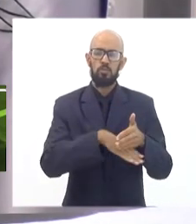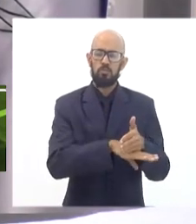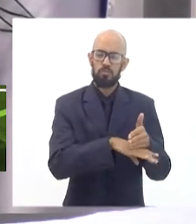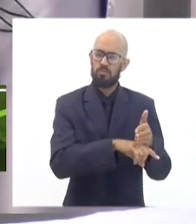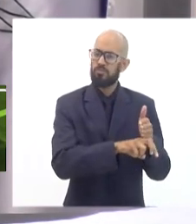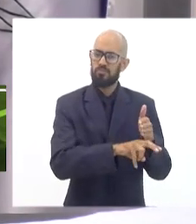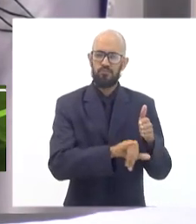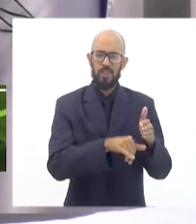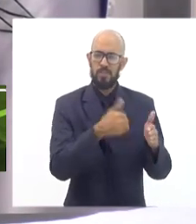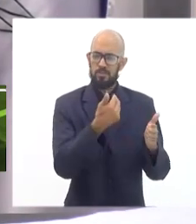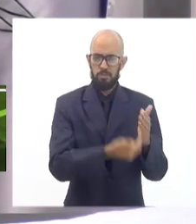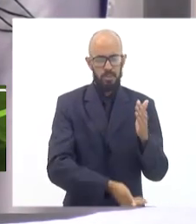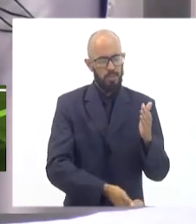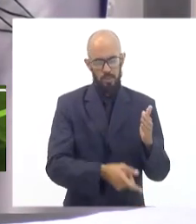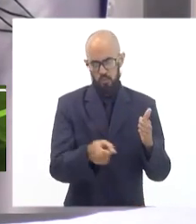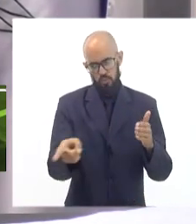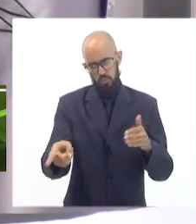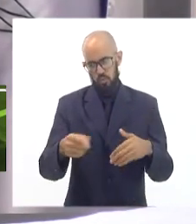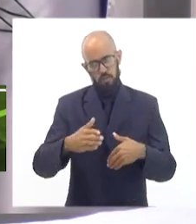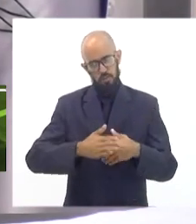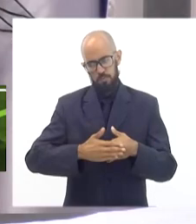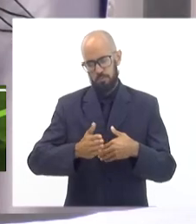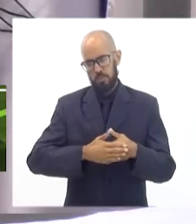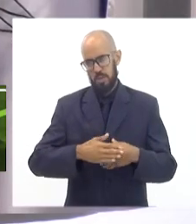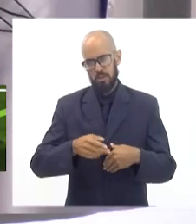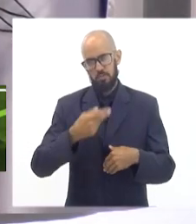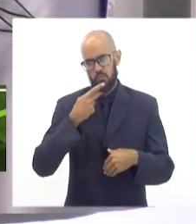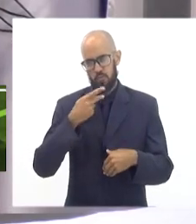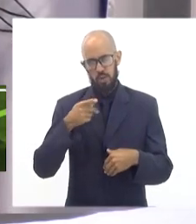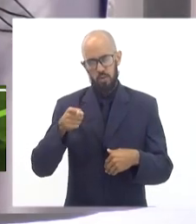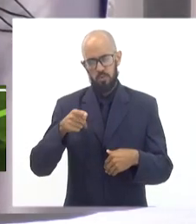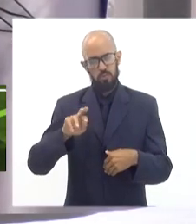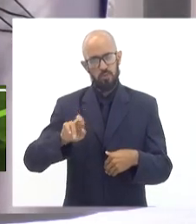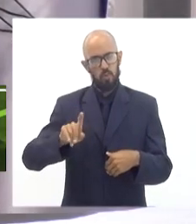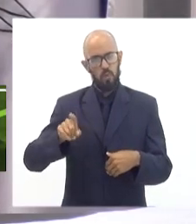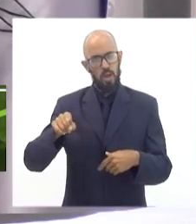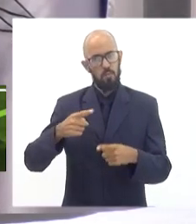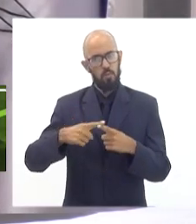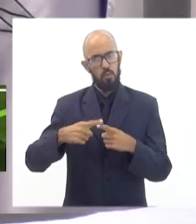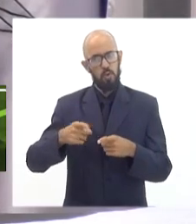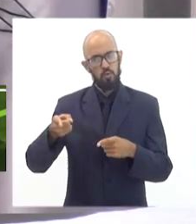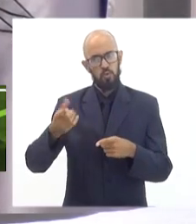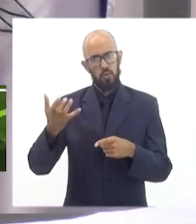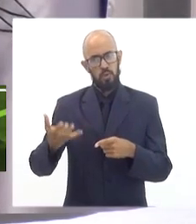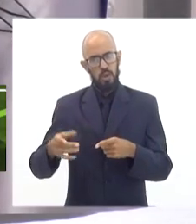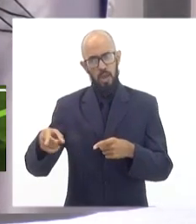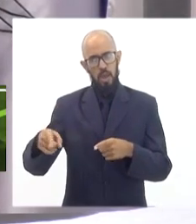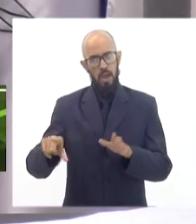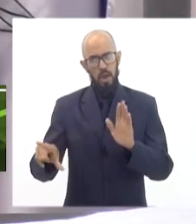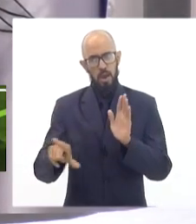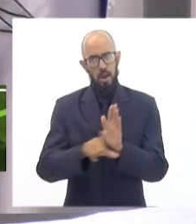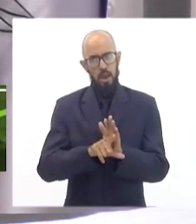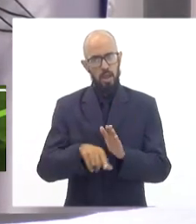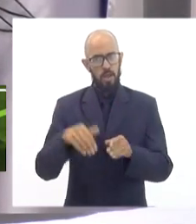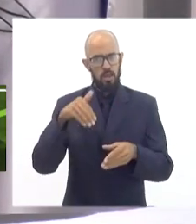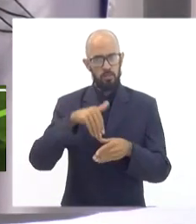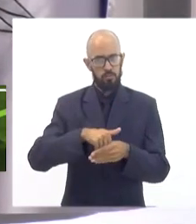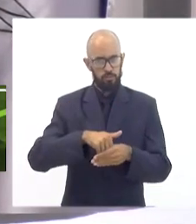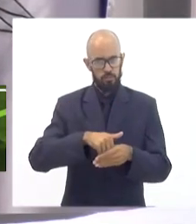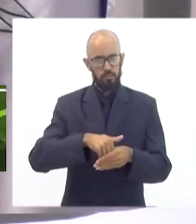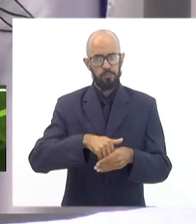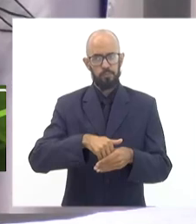o chão mesmo colocou Não é com soqueira a legislação eleitoral assim determina